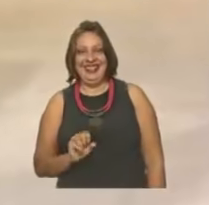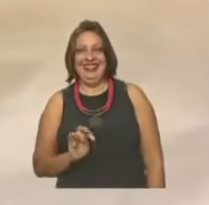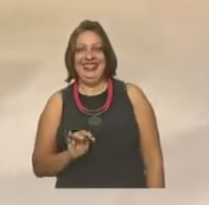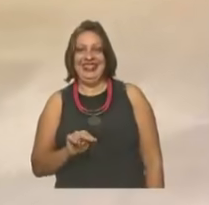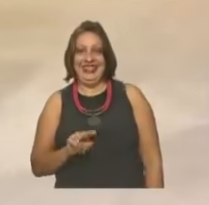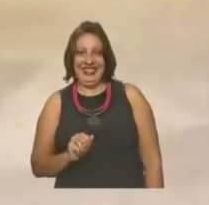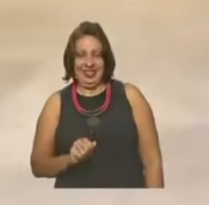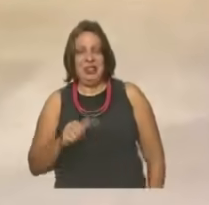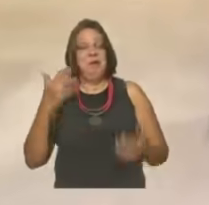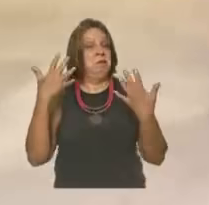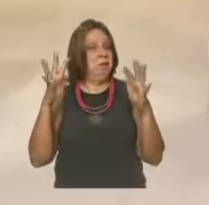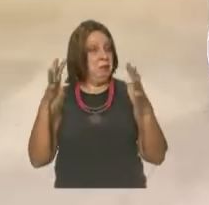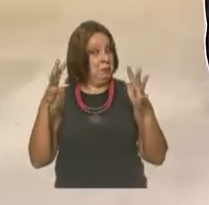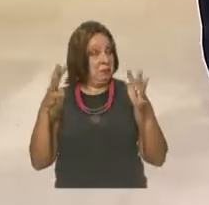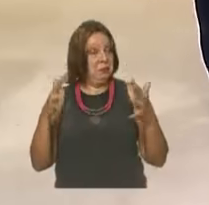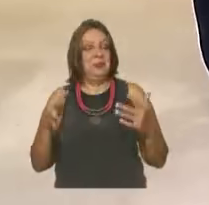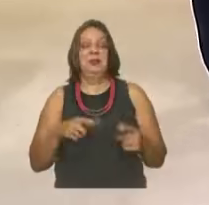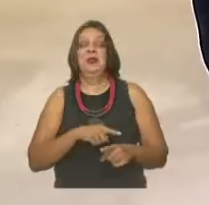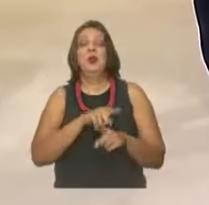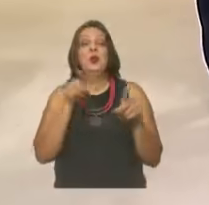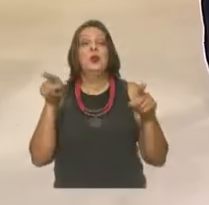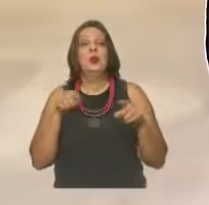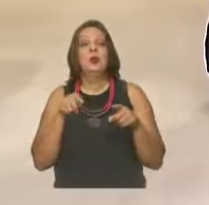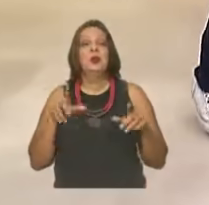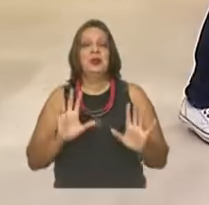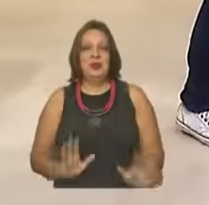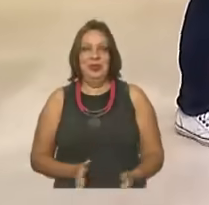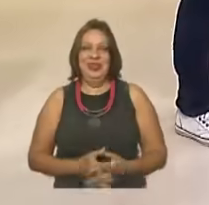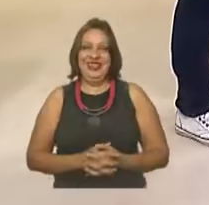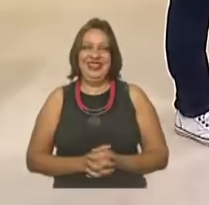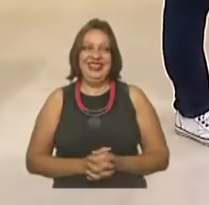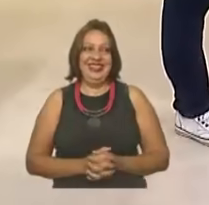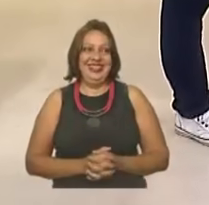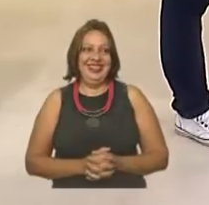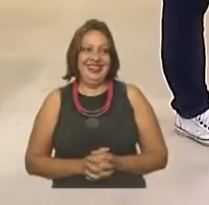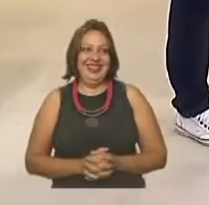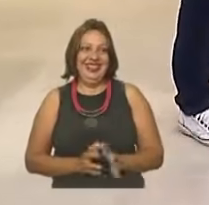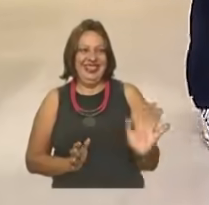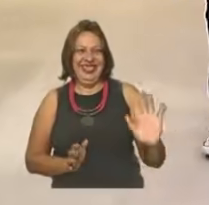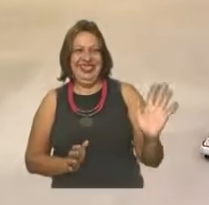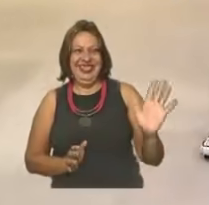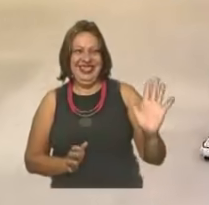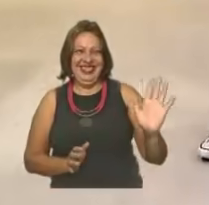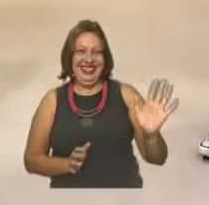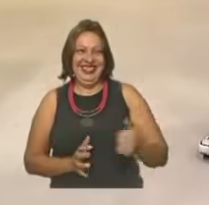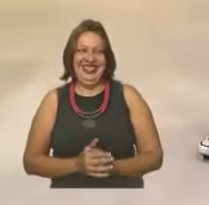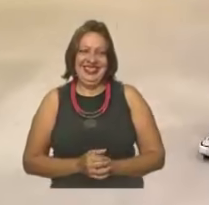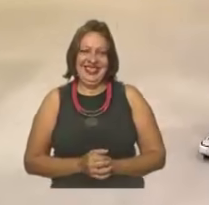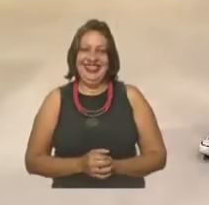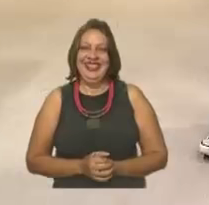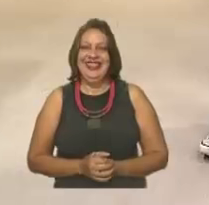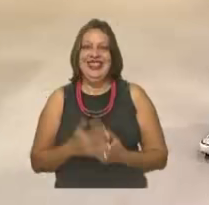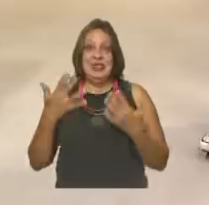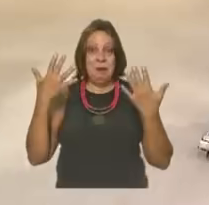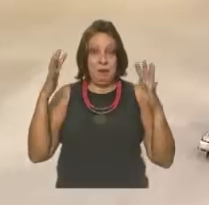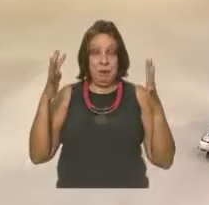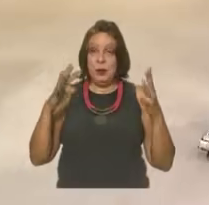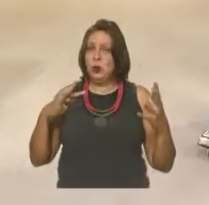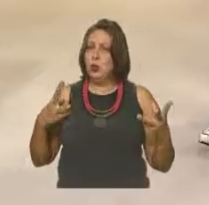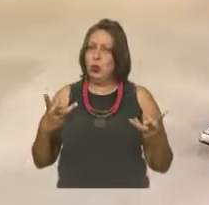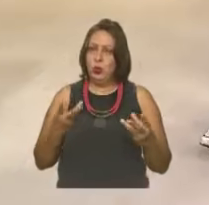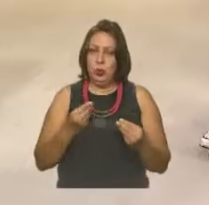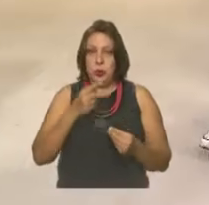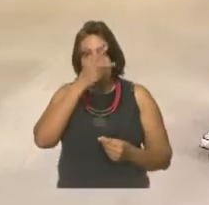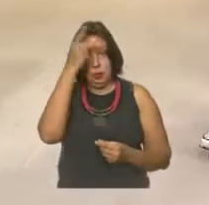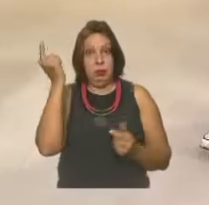Parabéns, parabéns para todos vocês aí que estão nos acompanhando, viu? Parabéns, parabéns e ó, parabéns também para os contemplados da